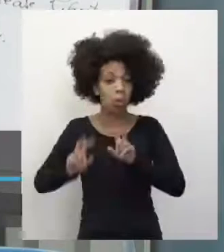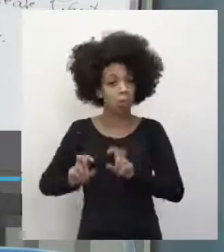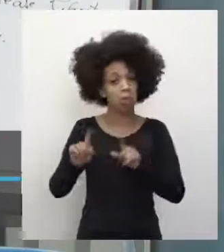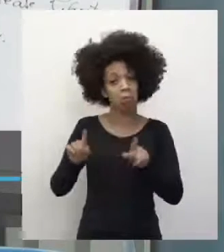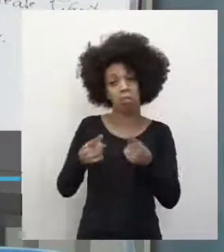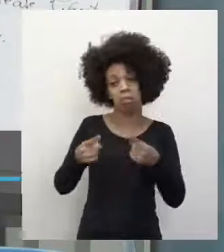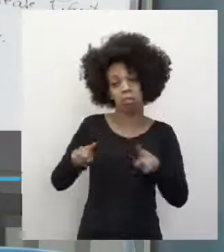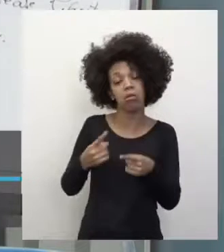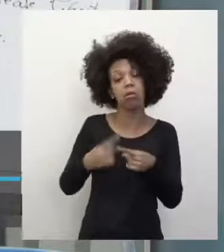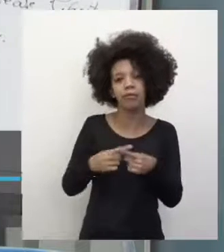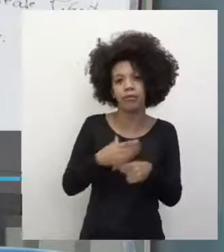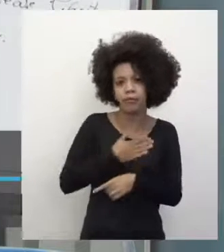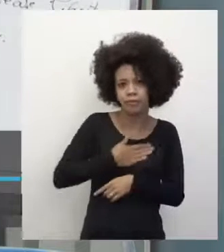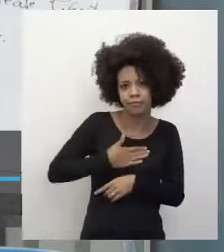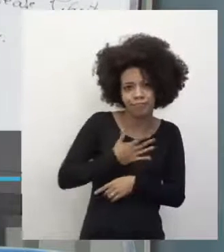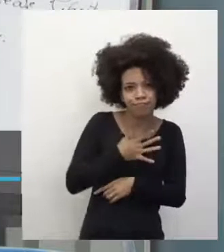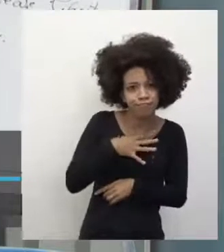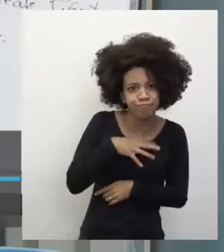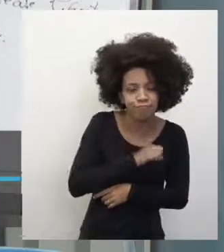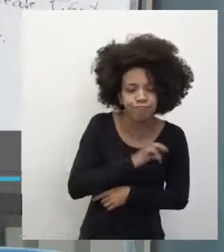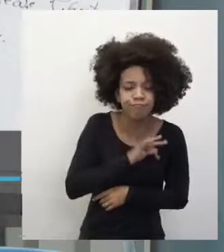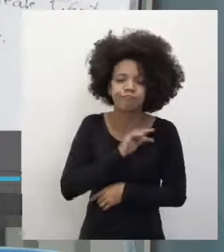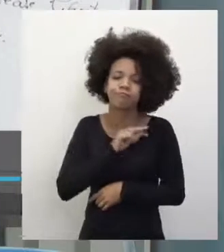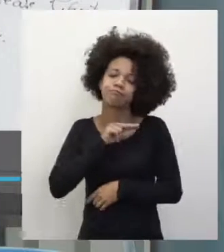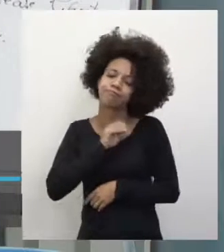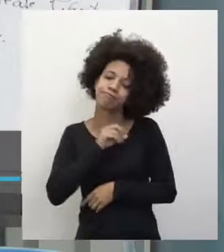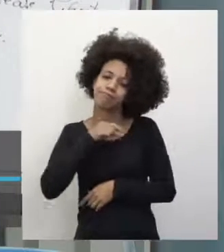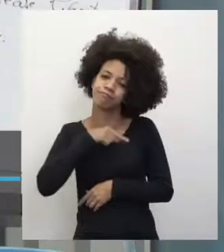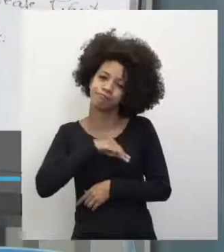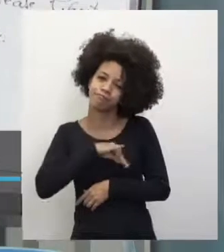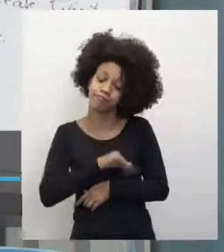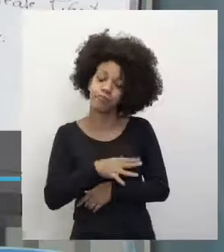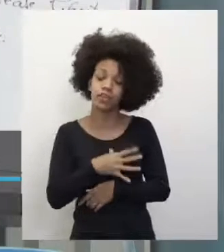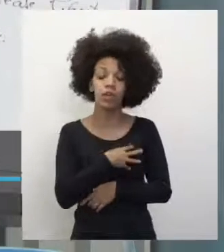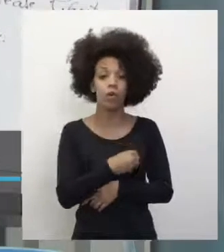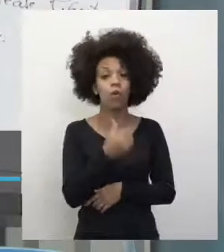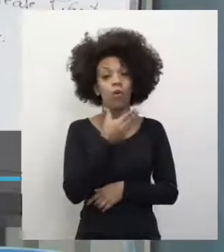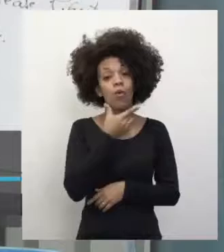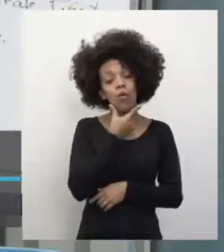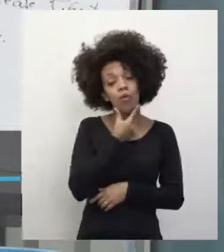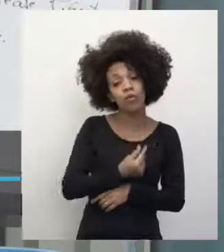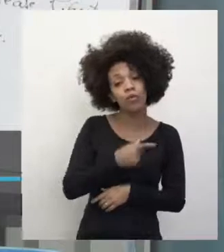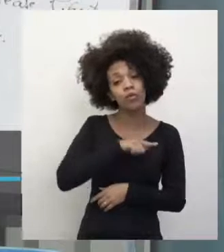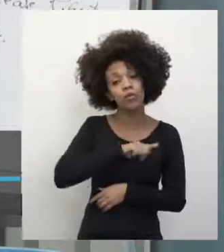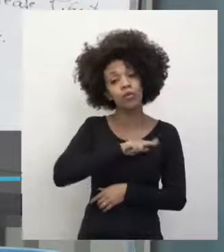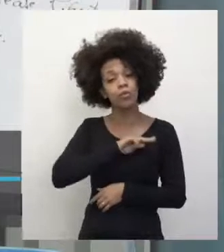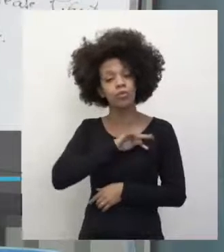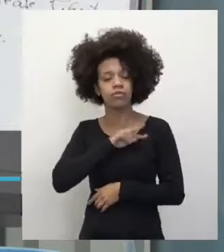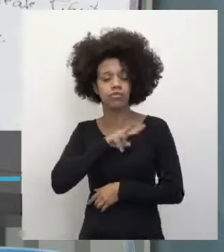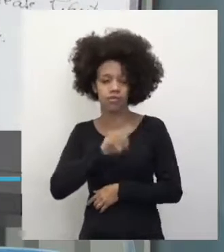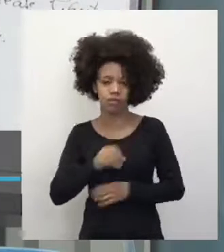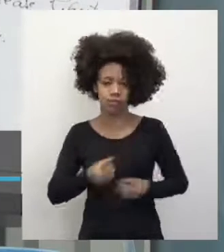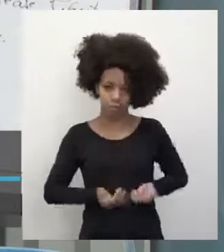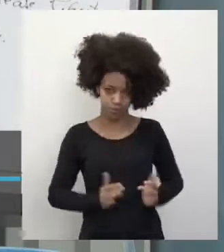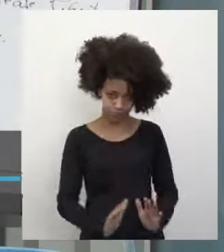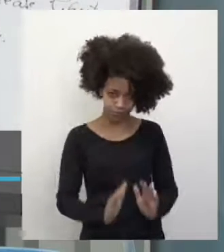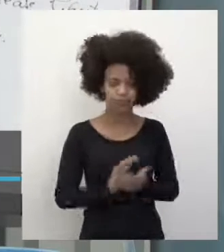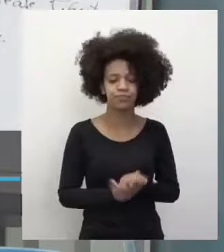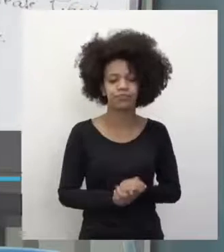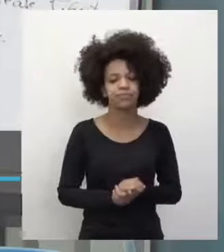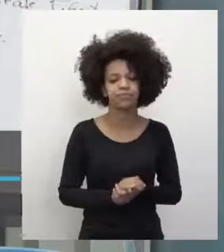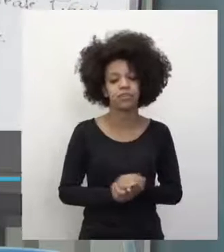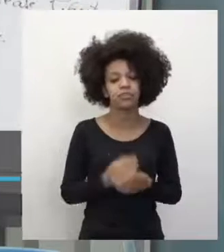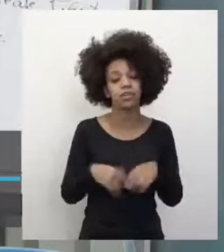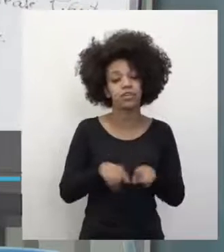sou fã do Toquinho, adoro as músicas dele, para o nascimento do filho Gustavo, né? Do filho dela, o Gustavo, tá bom? Muito bem, né? E